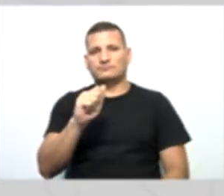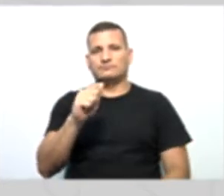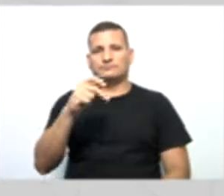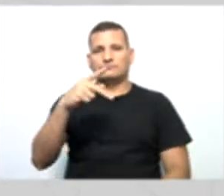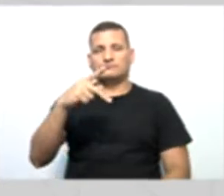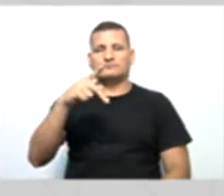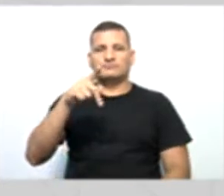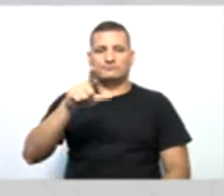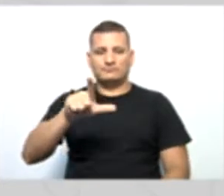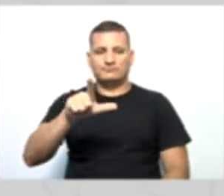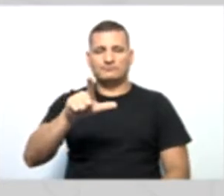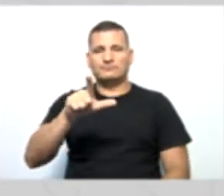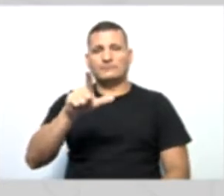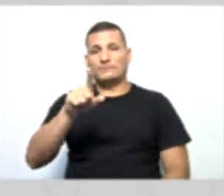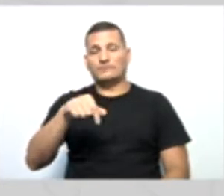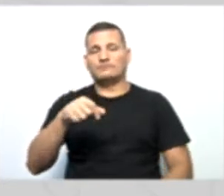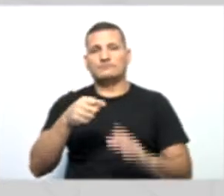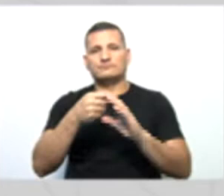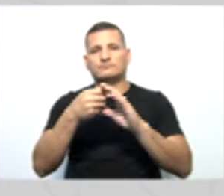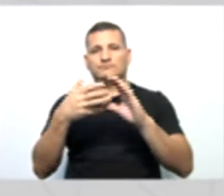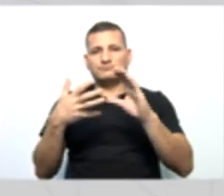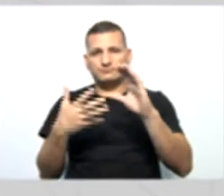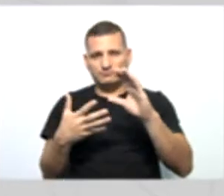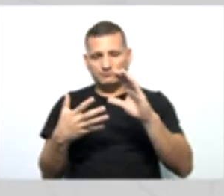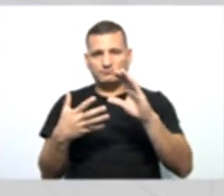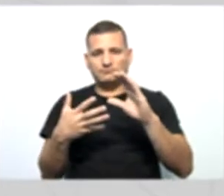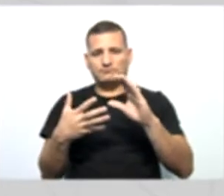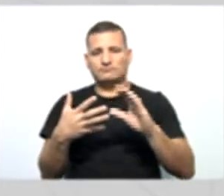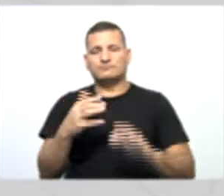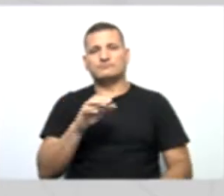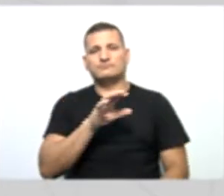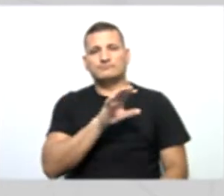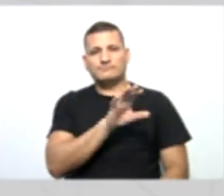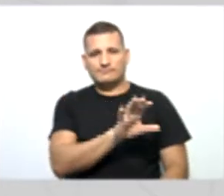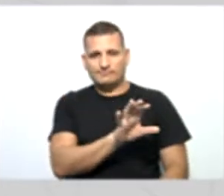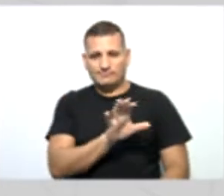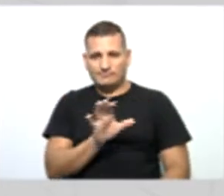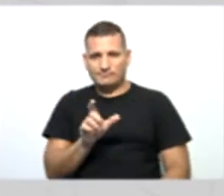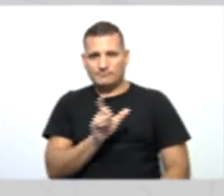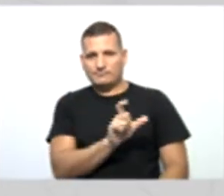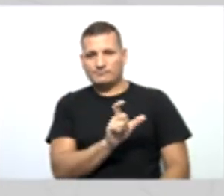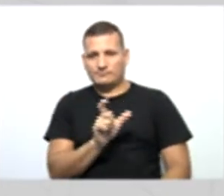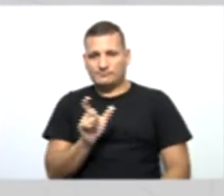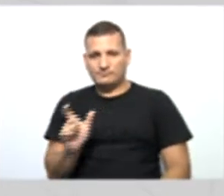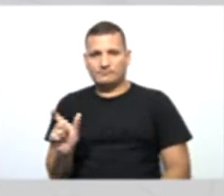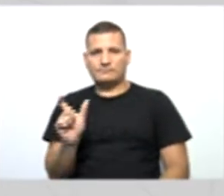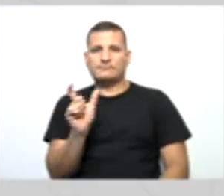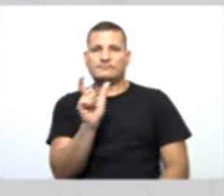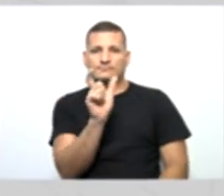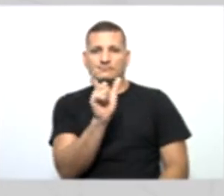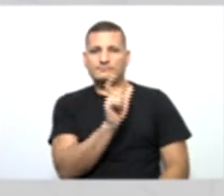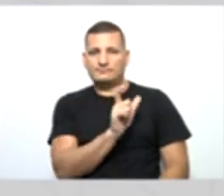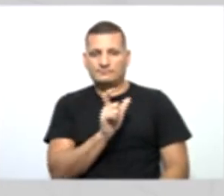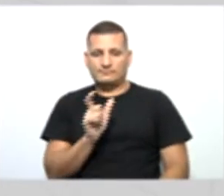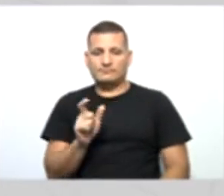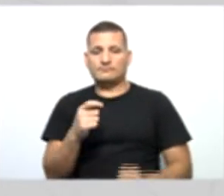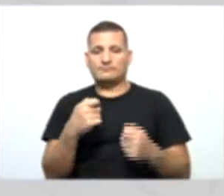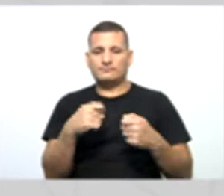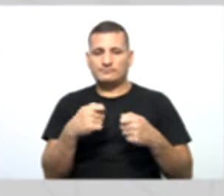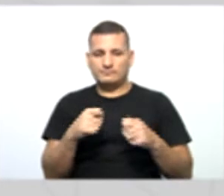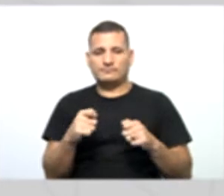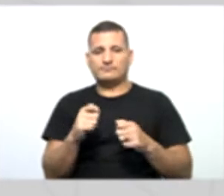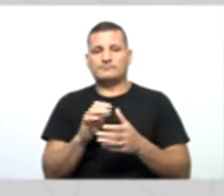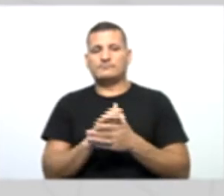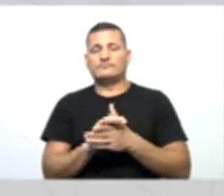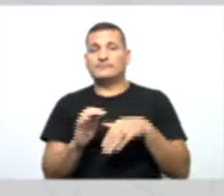um conceito ou uma característica de arranjo produtivo local. Preciso de empreendimentos, preciso de uma atividade